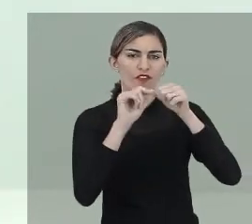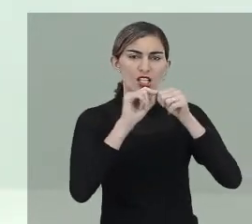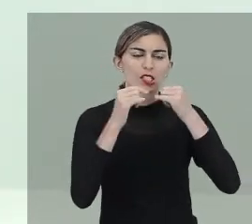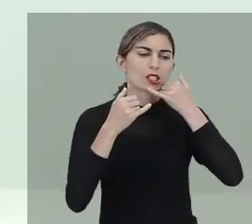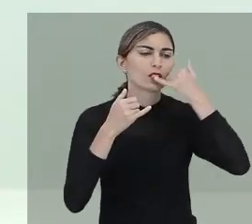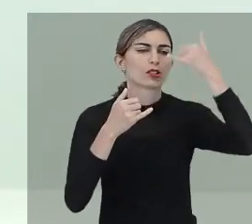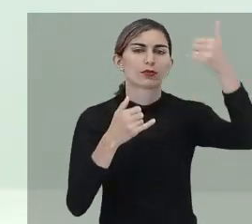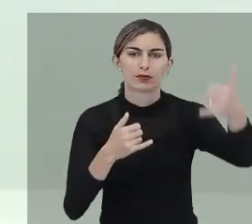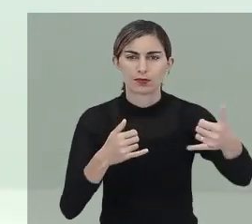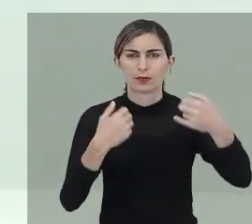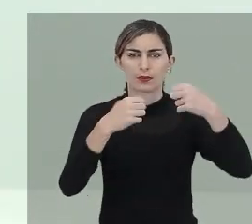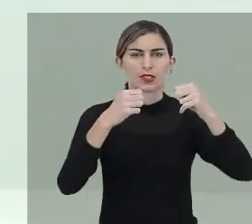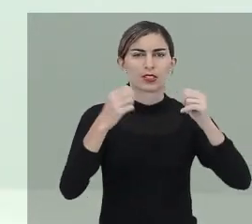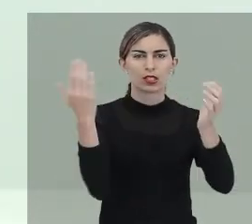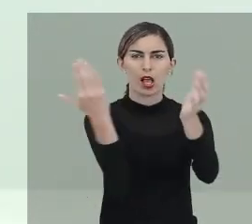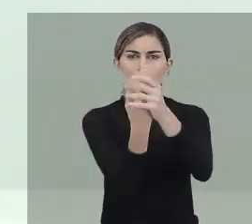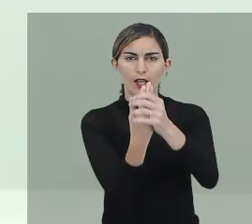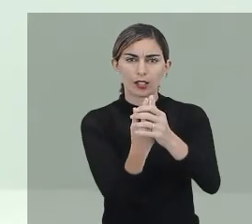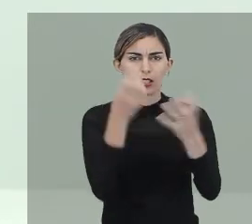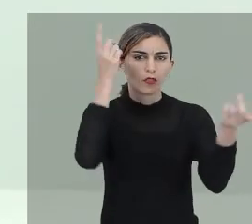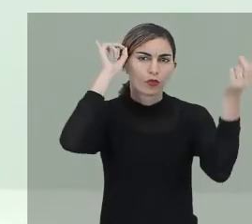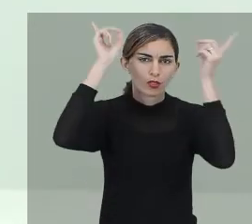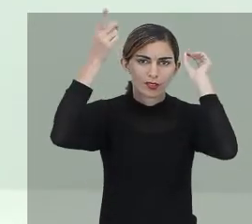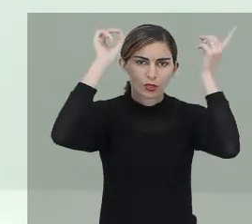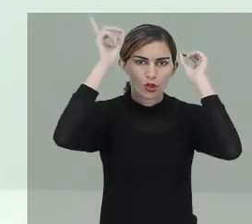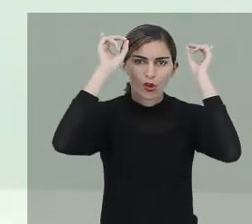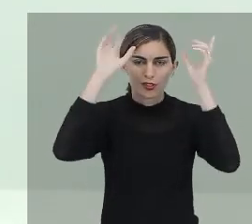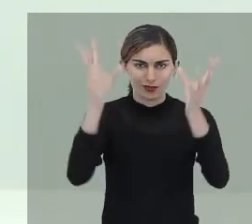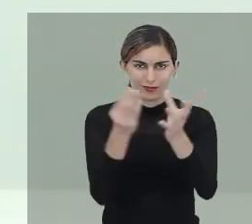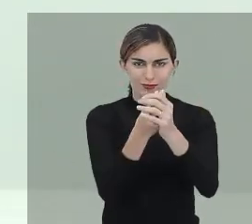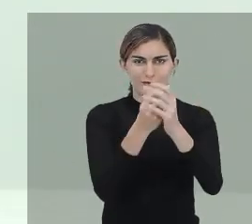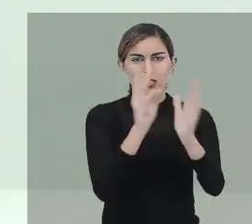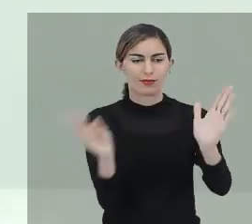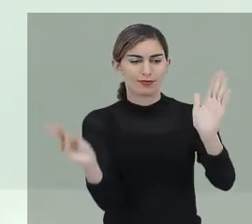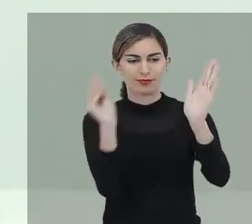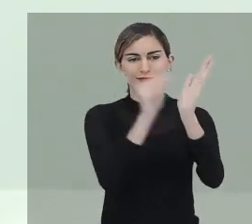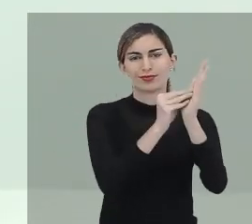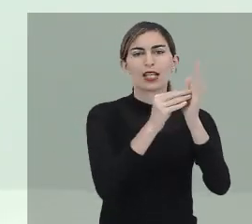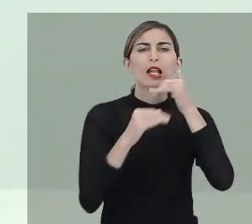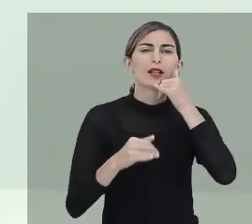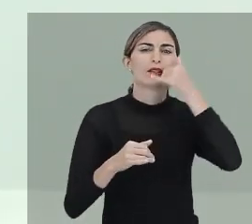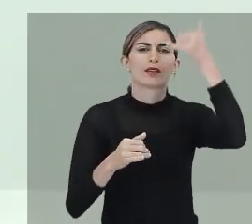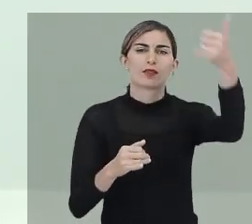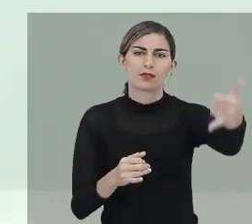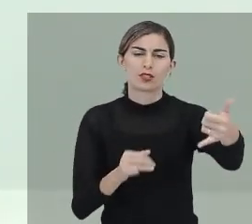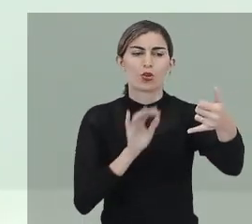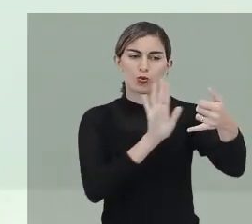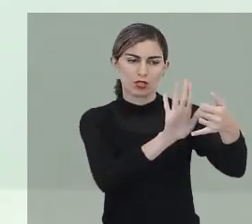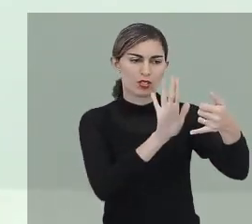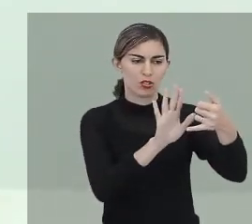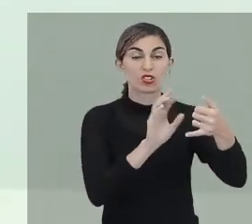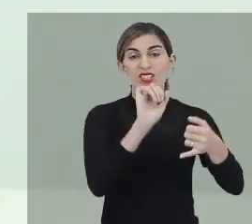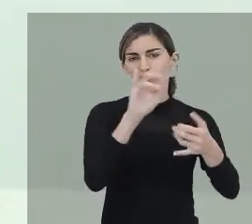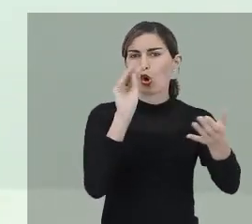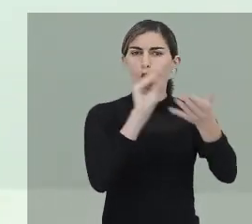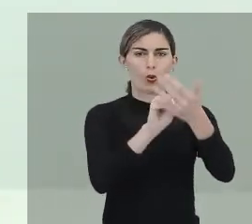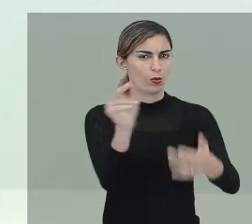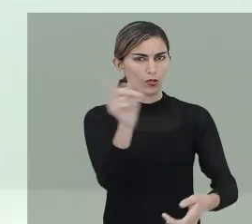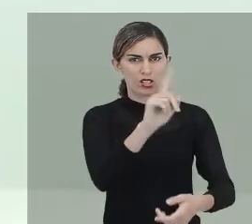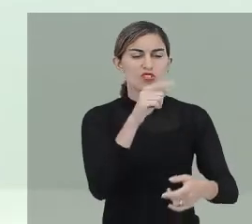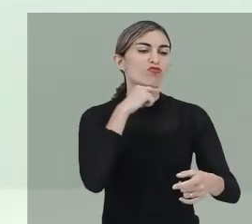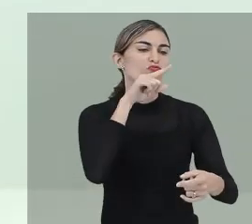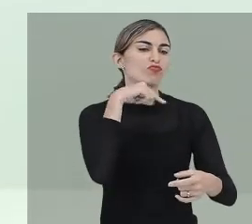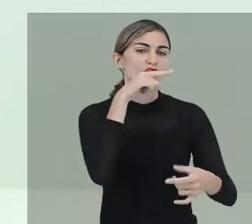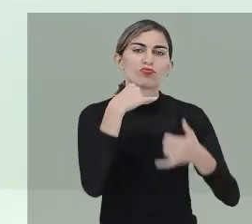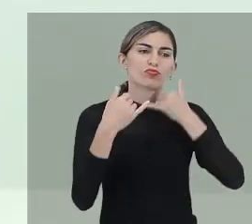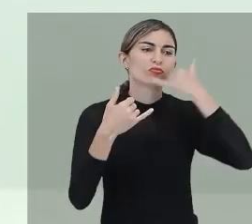você tem que abrir o arquivo de Android Manifest e adicionar essa permissão de ligação, certo? Se você não colocar isso, você não vai conseguir fazer a